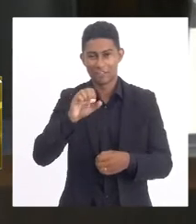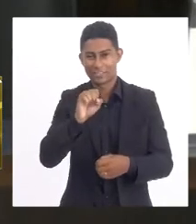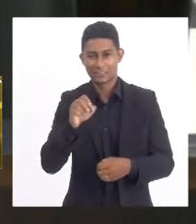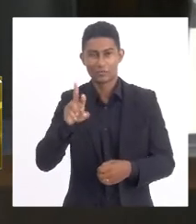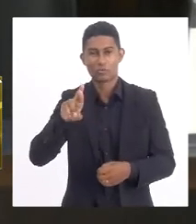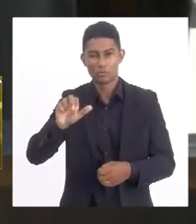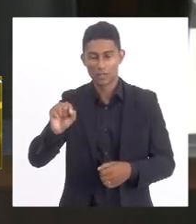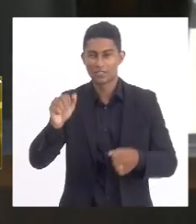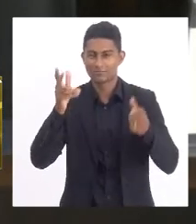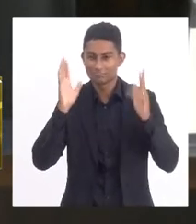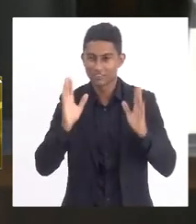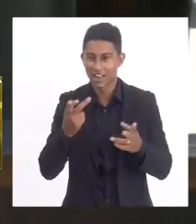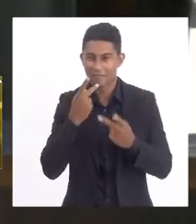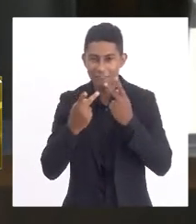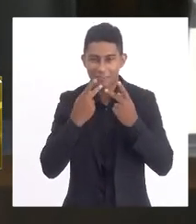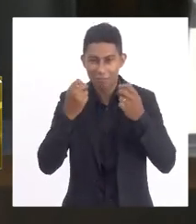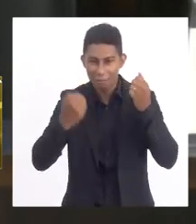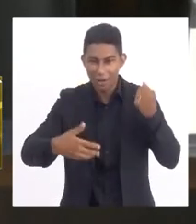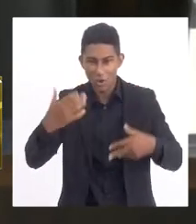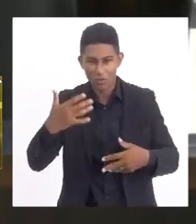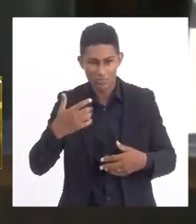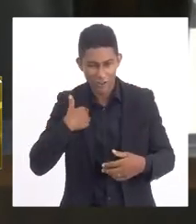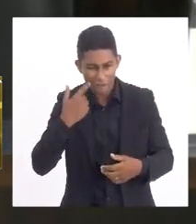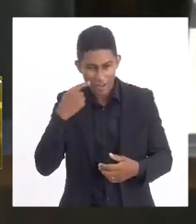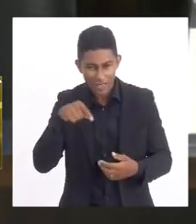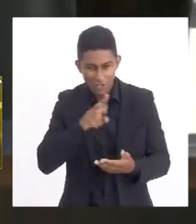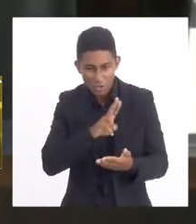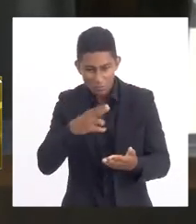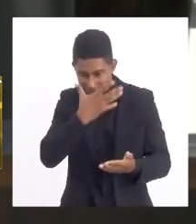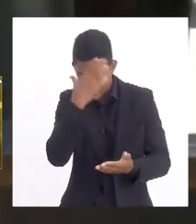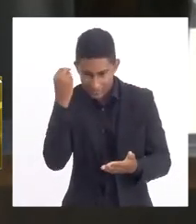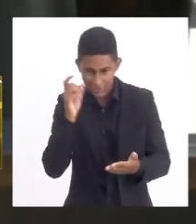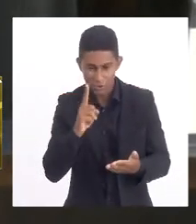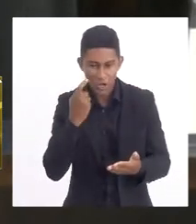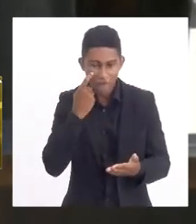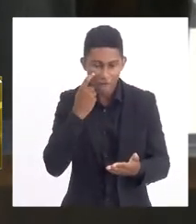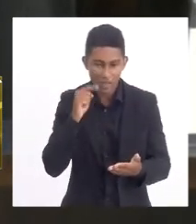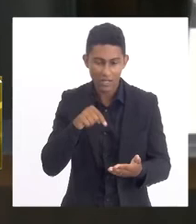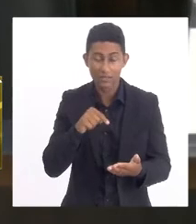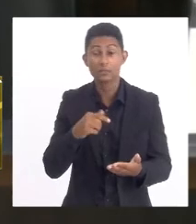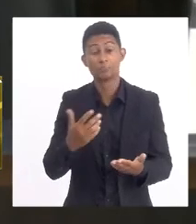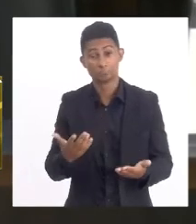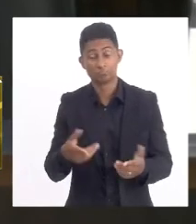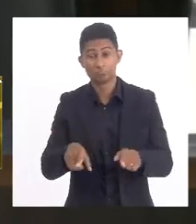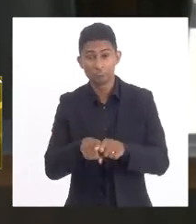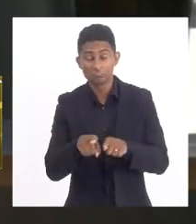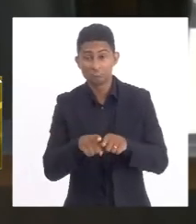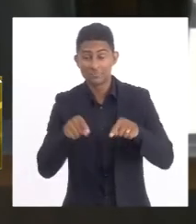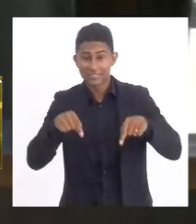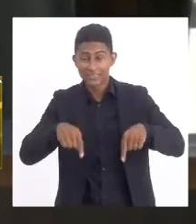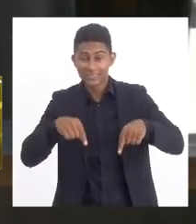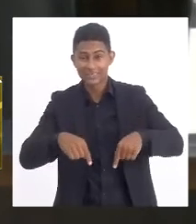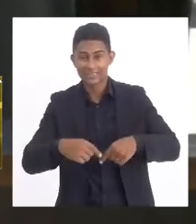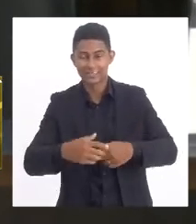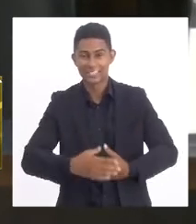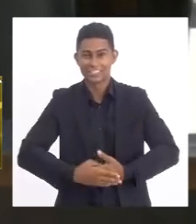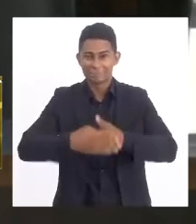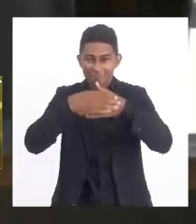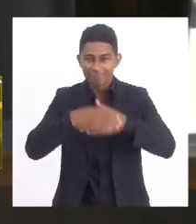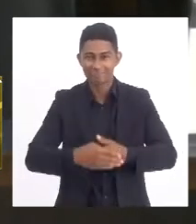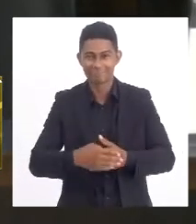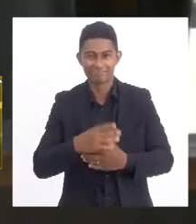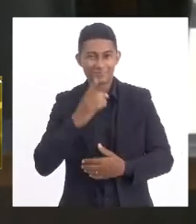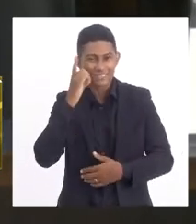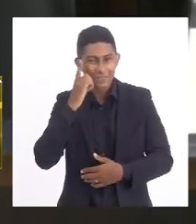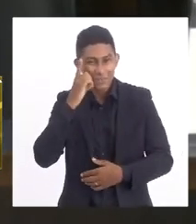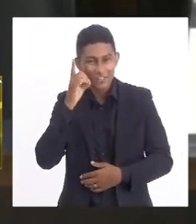todo três Deixa eu ver se eu estou esquecendo mais alguém o cumprimento através do nosso deputado federal Hélio Lopes